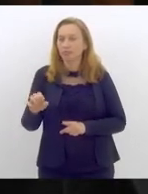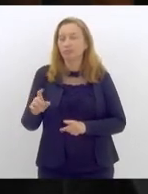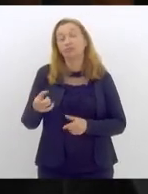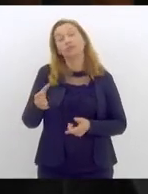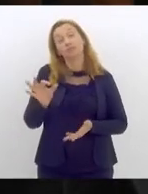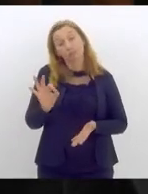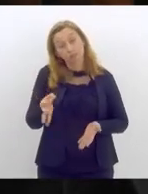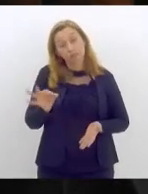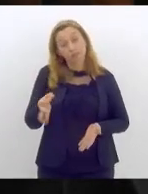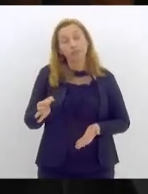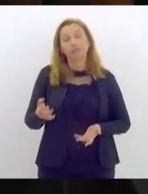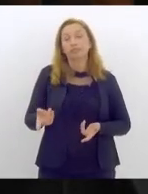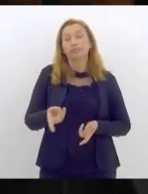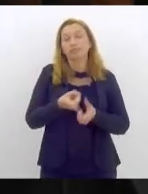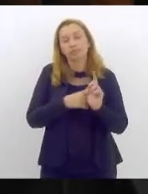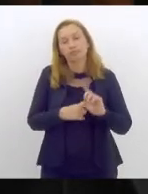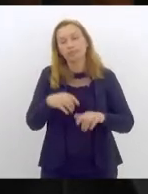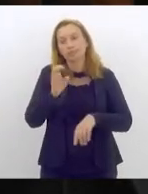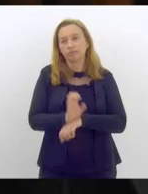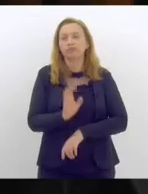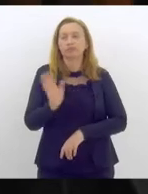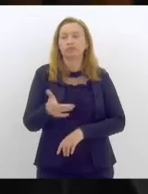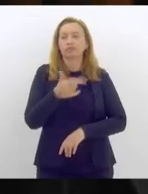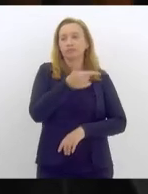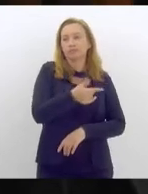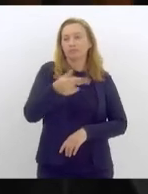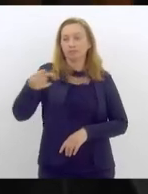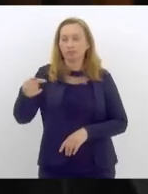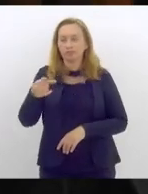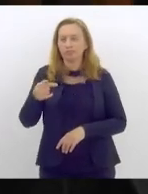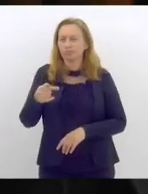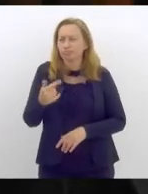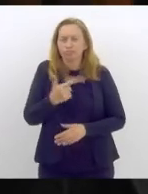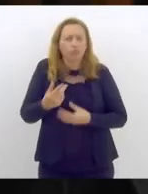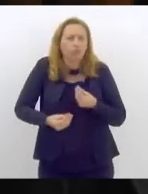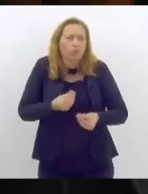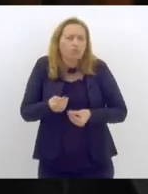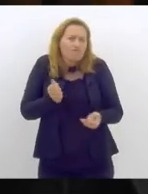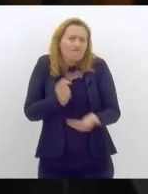que já em 2017 era impagável